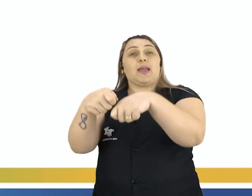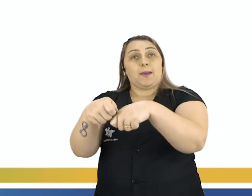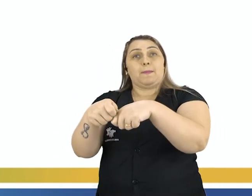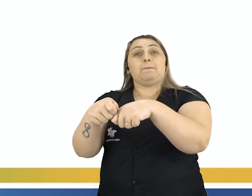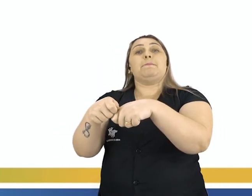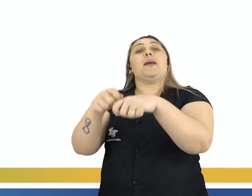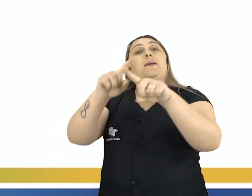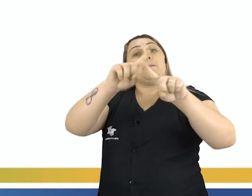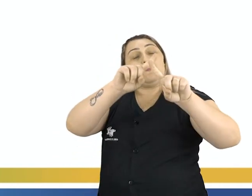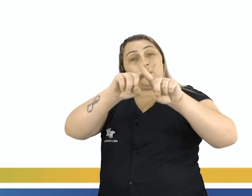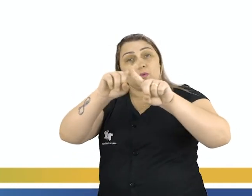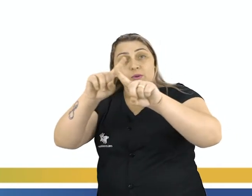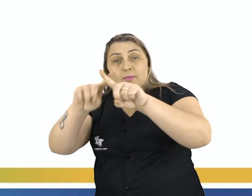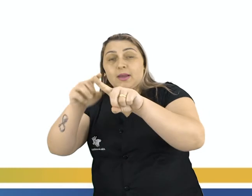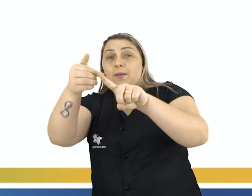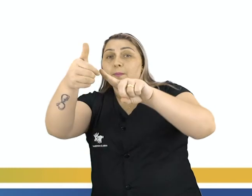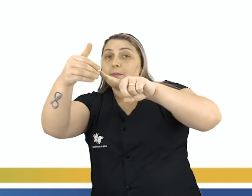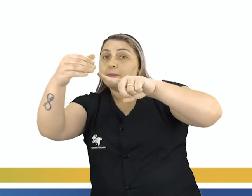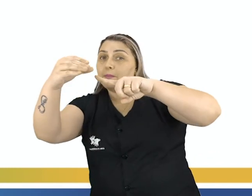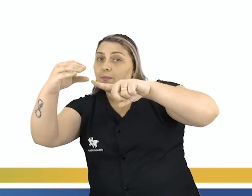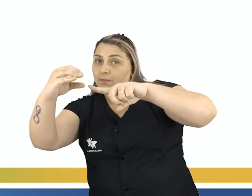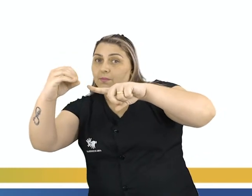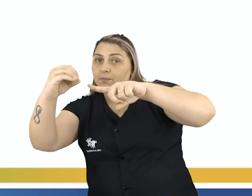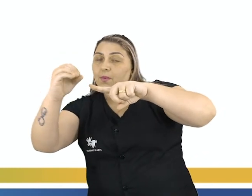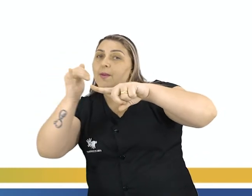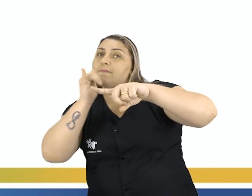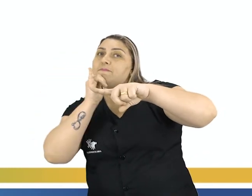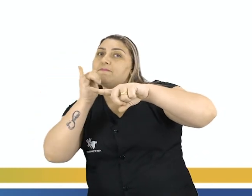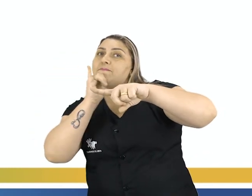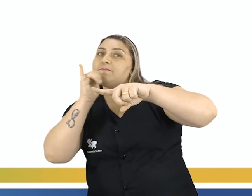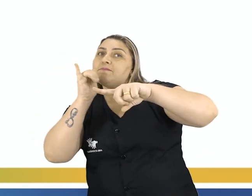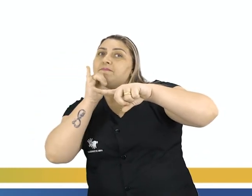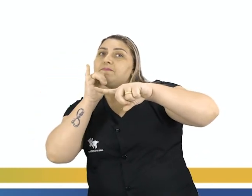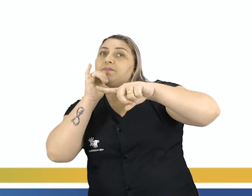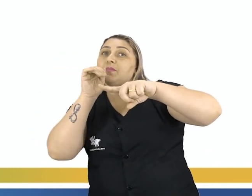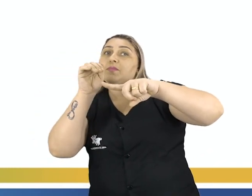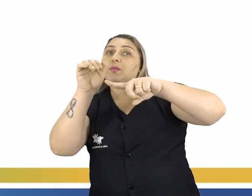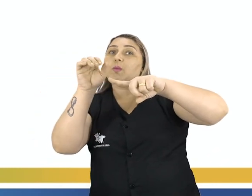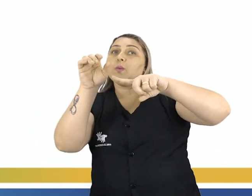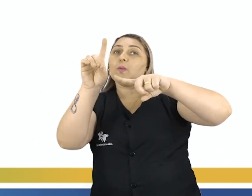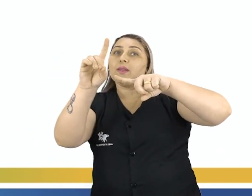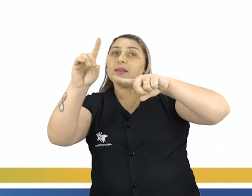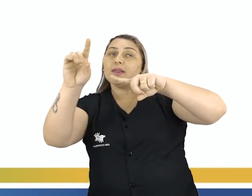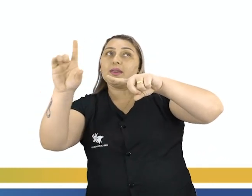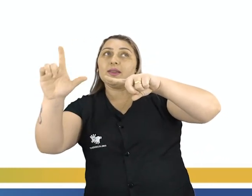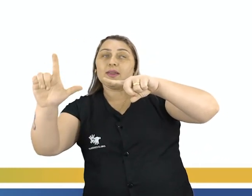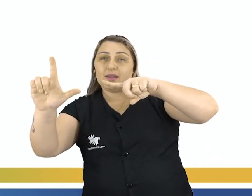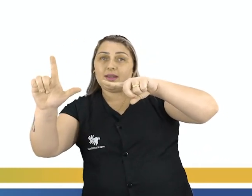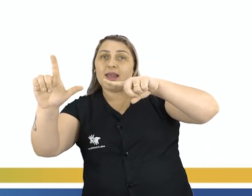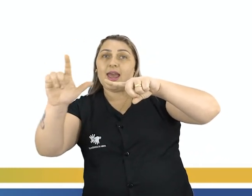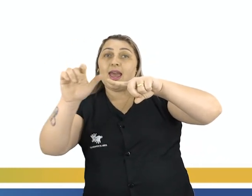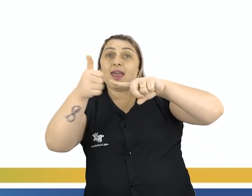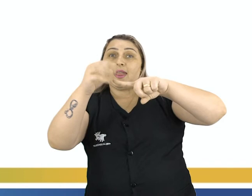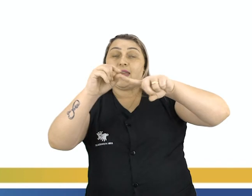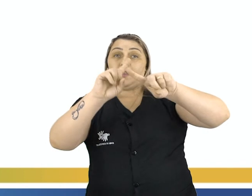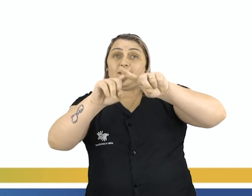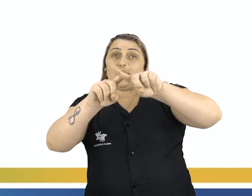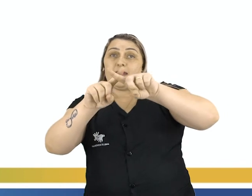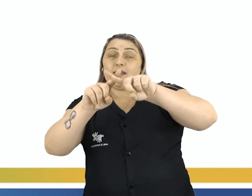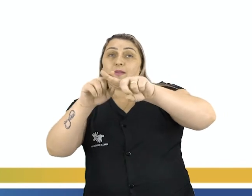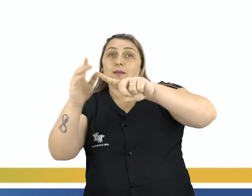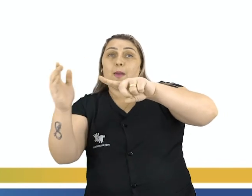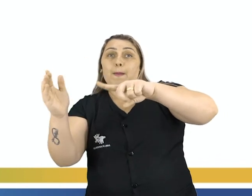também se multiplicam por 10, né? Por exemplo, o decilitro, ele é 10 vezes maior